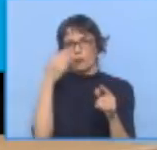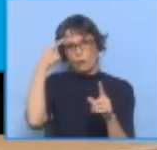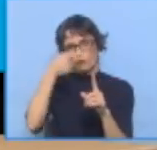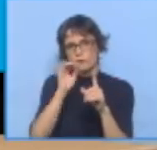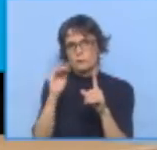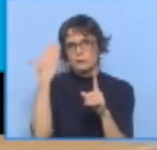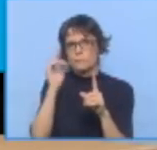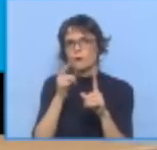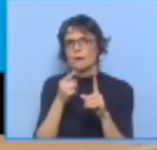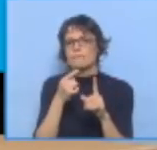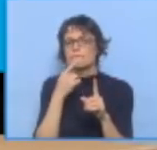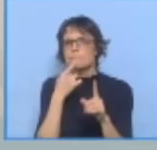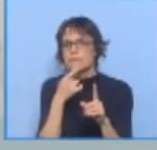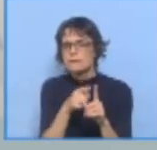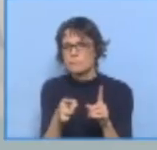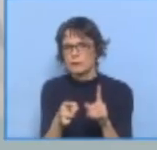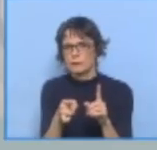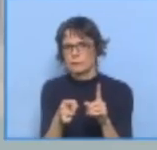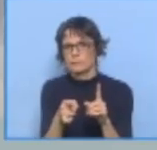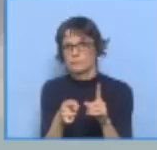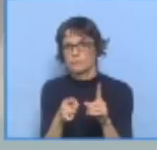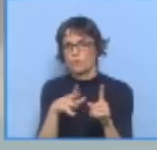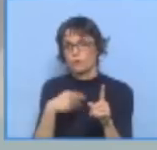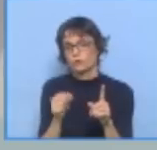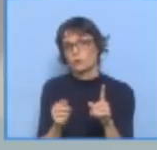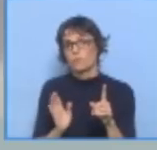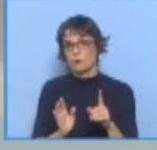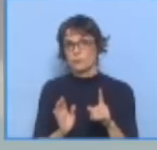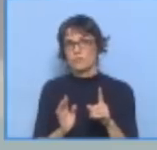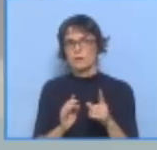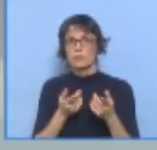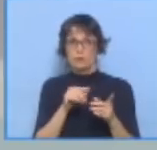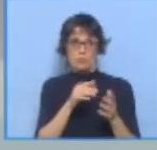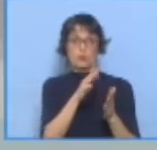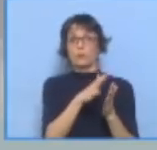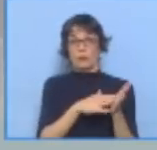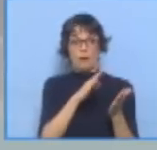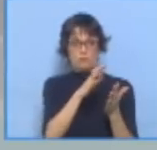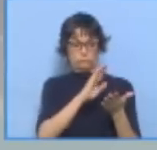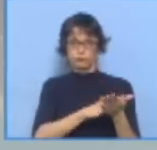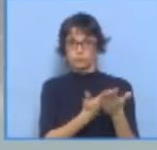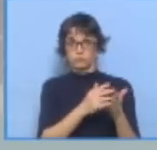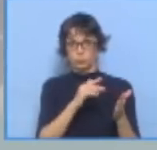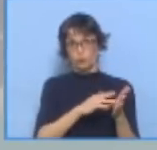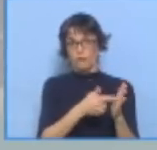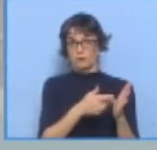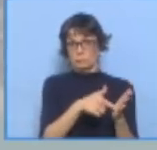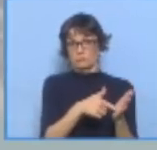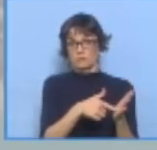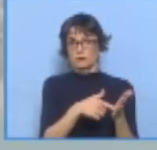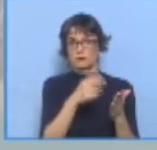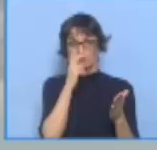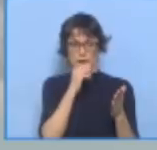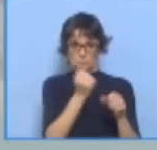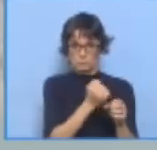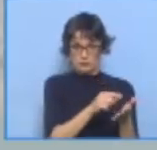no mundo de hoje. Não estão em causa, claro, termos técnicos que estão aqui para ser traduzidos. Está, sobretudo, a recepção do